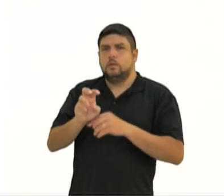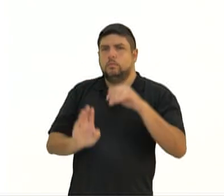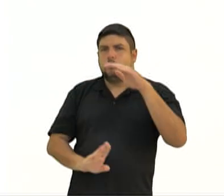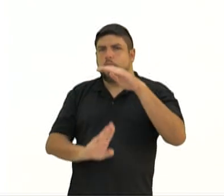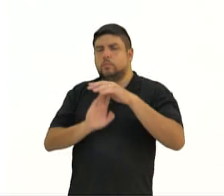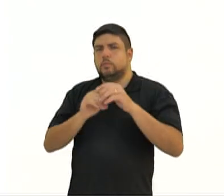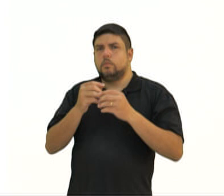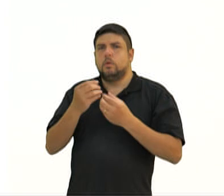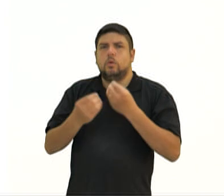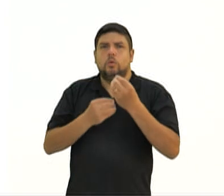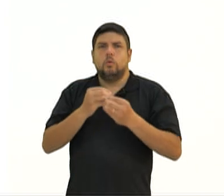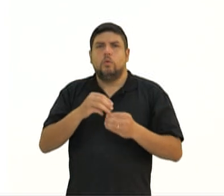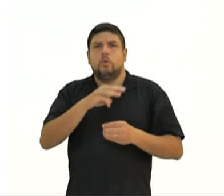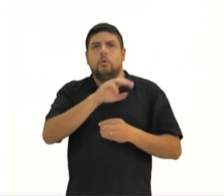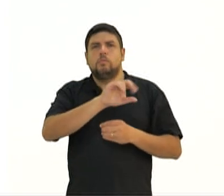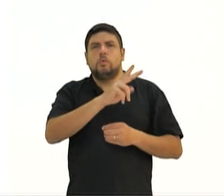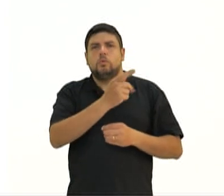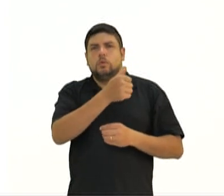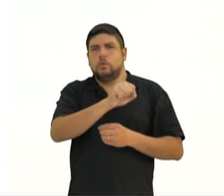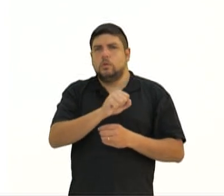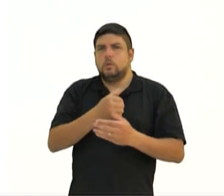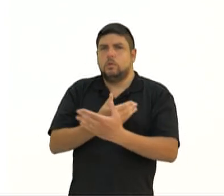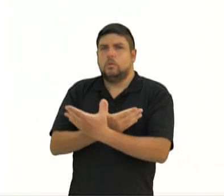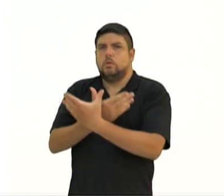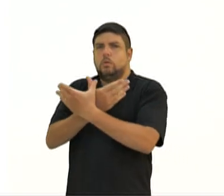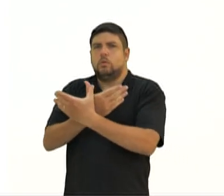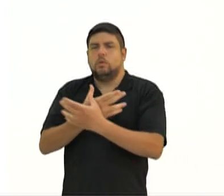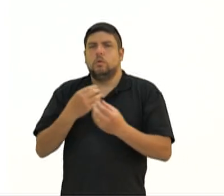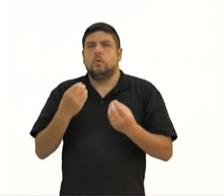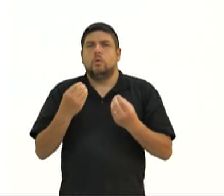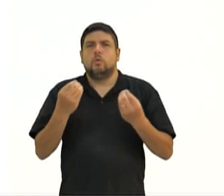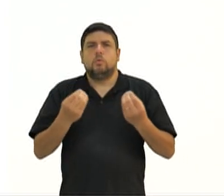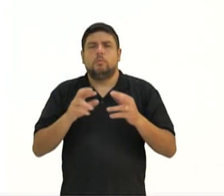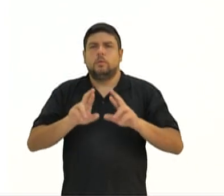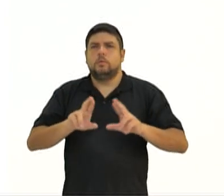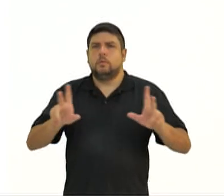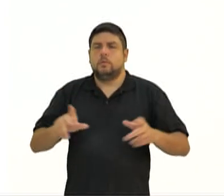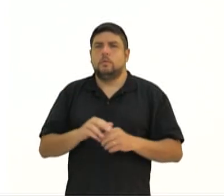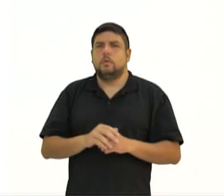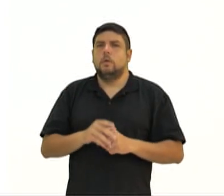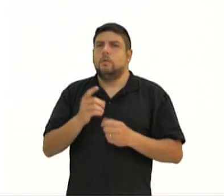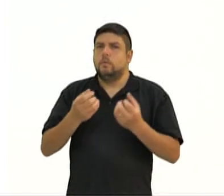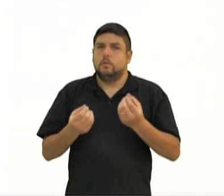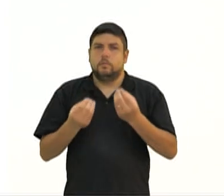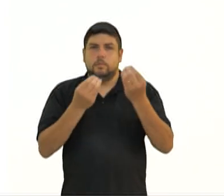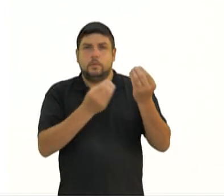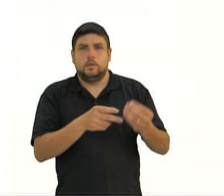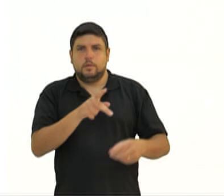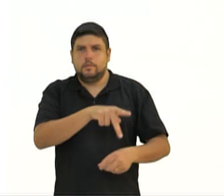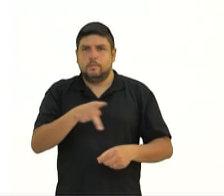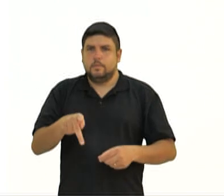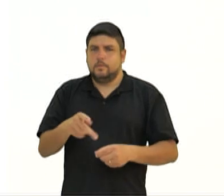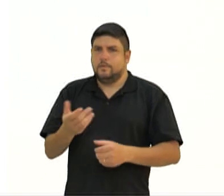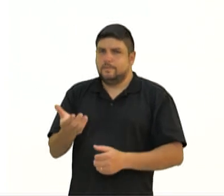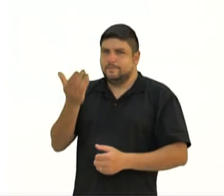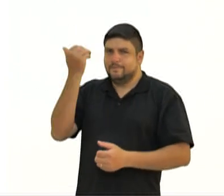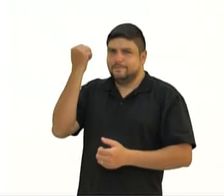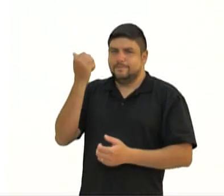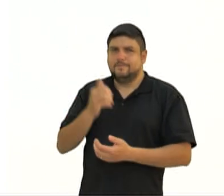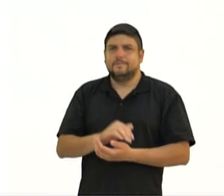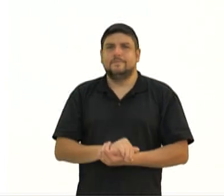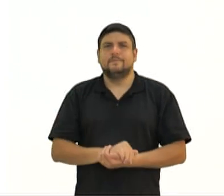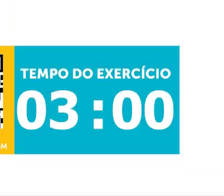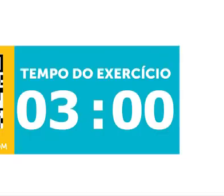os povos moxicas e incas. E não deixe de enviar ao seu professor. Vamos lá fazer essa